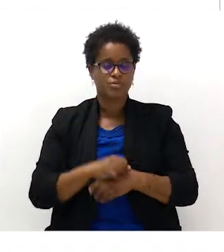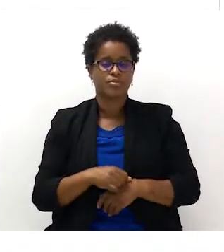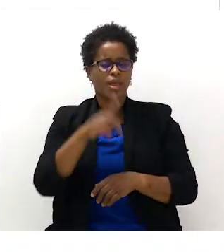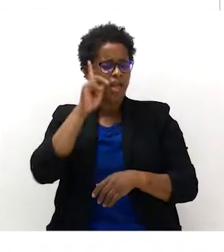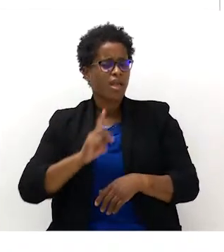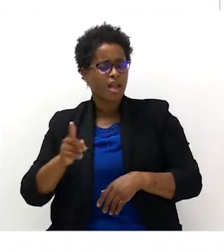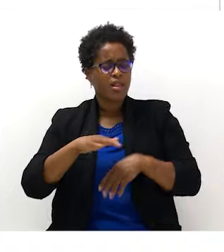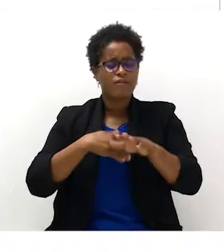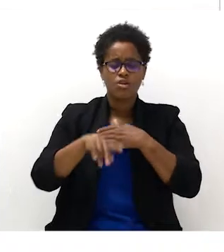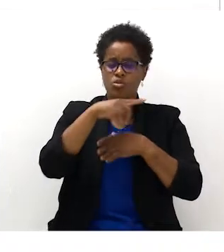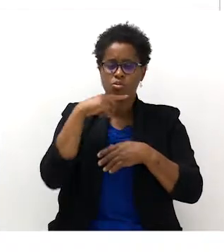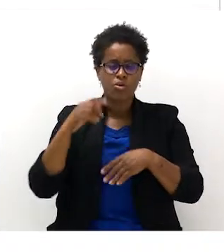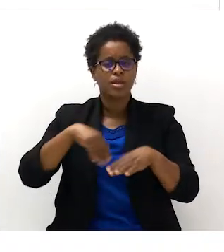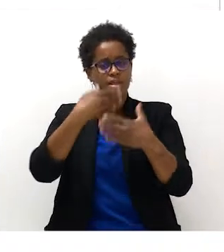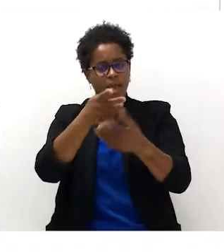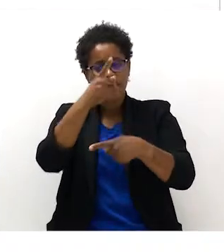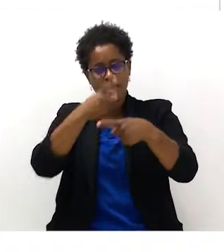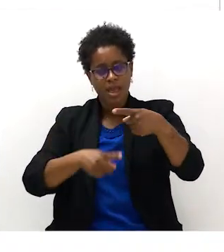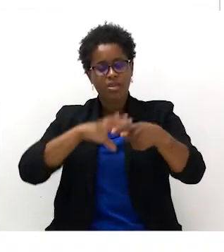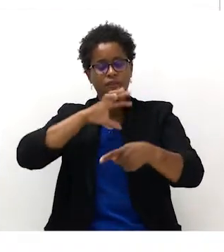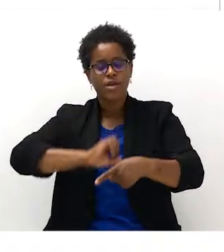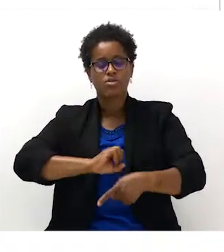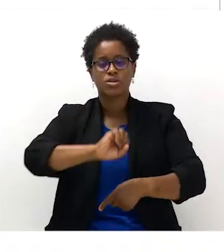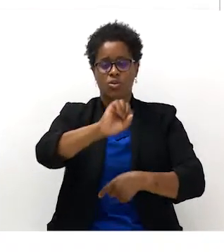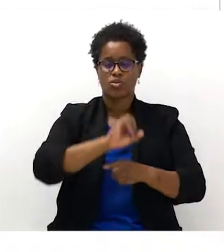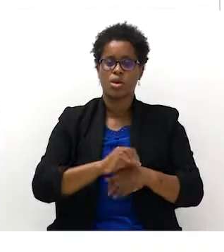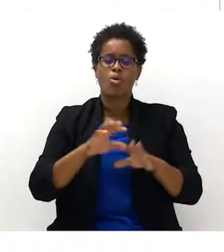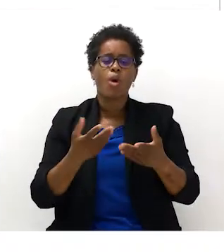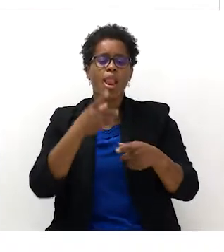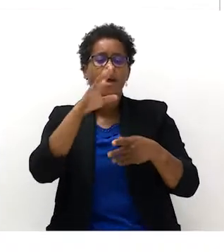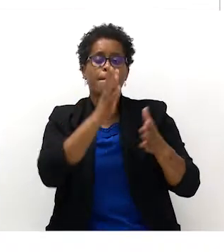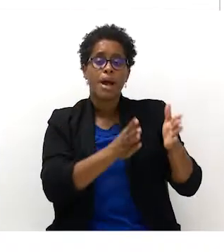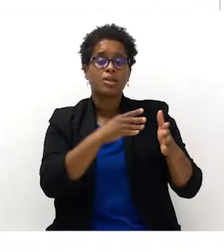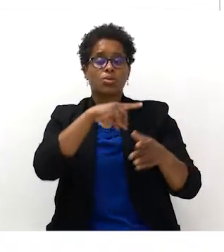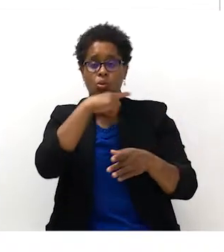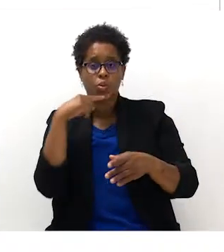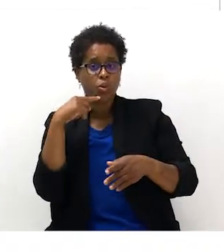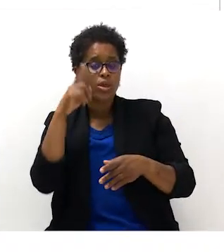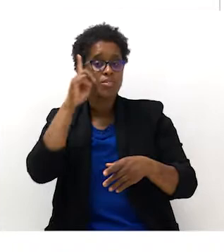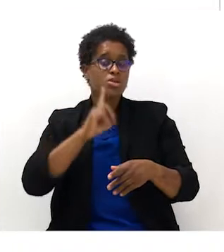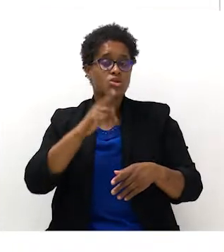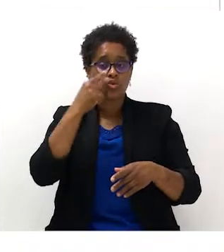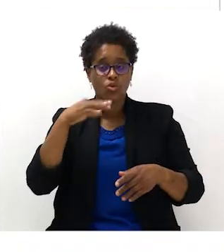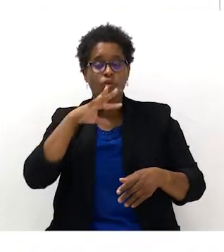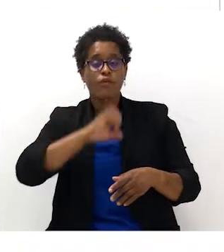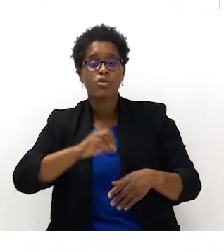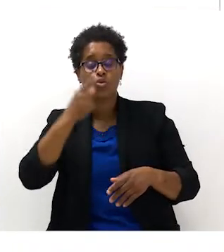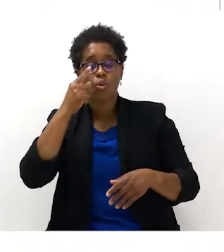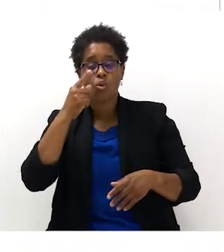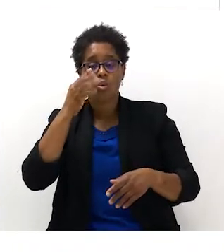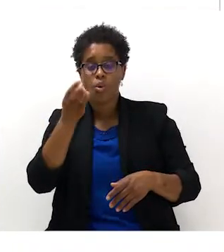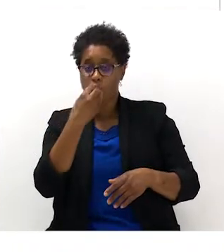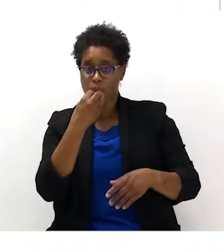deu metade aos seus filhos. Qual é a parte do bolo que os meninos comeram? Aliás, que os filhos